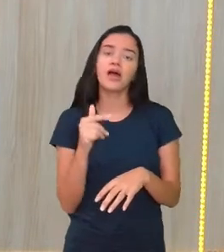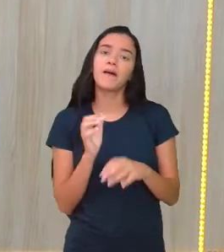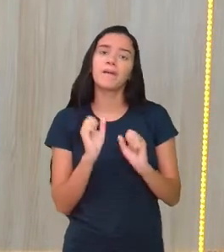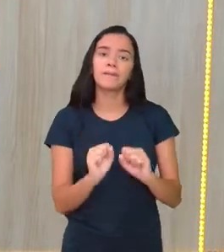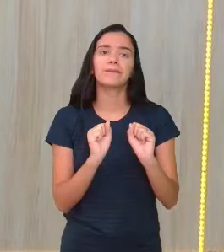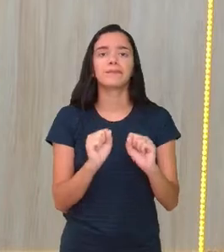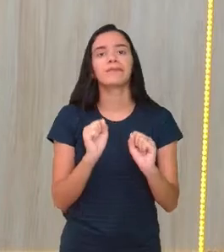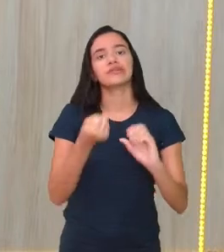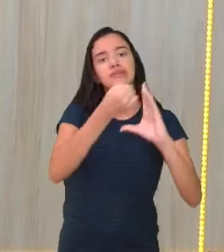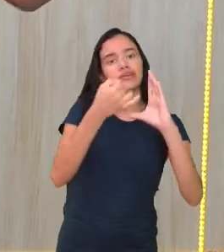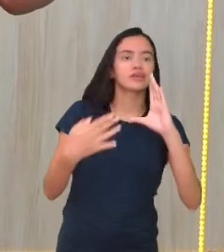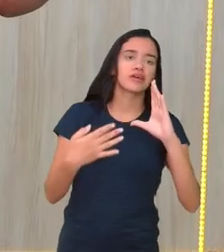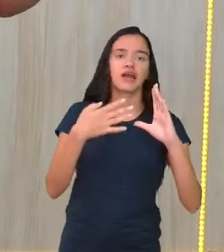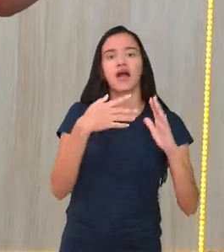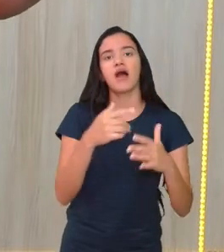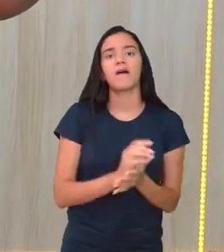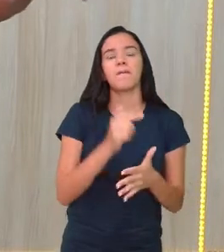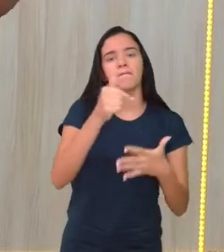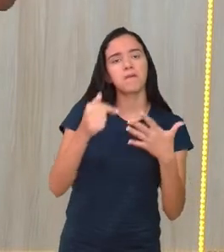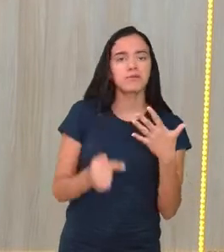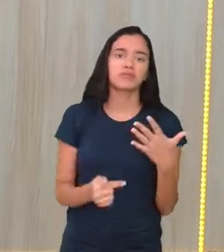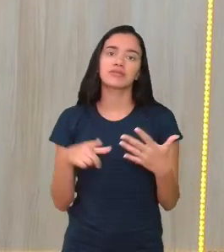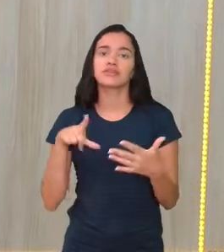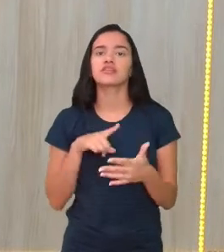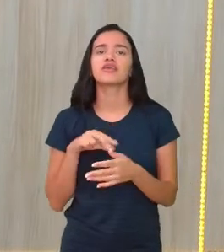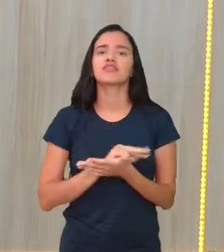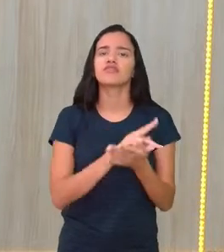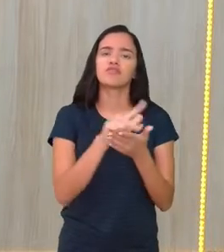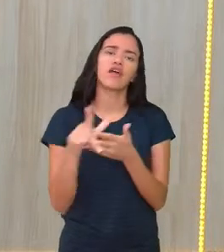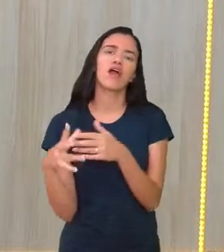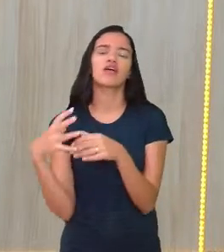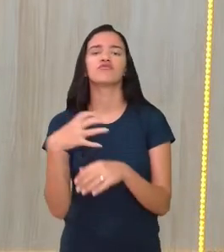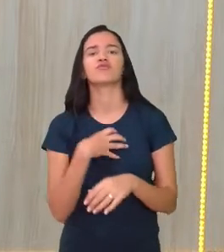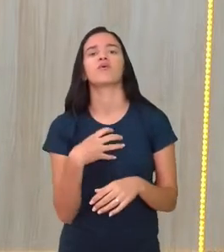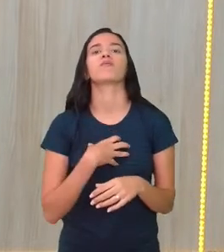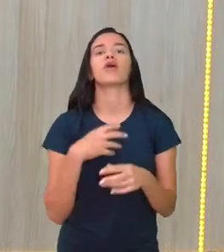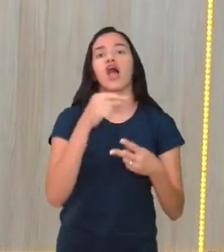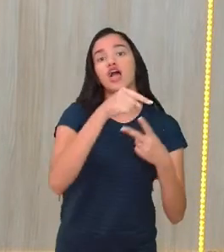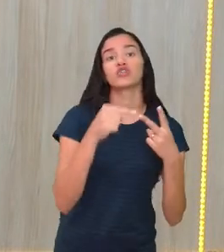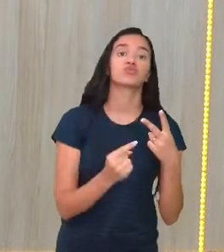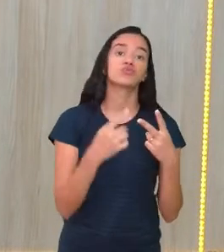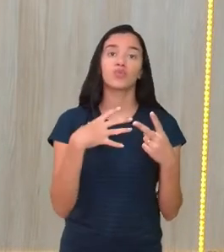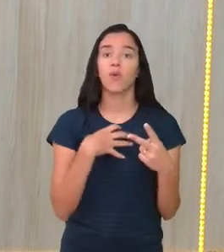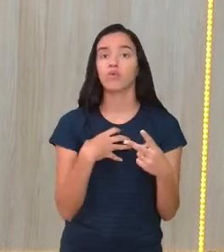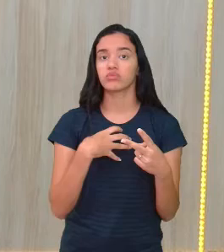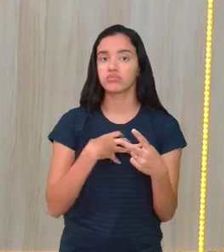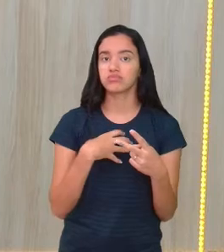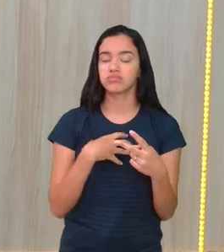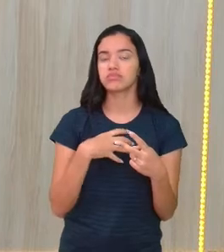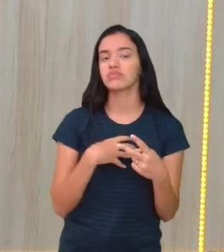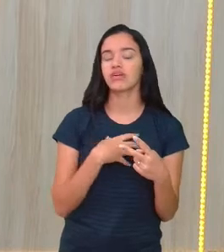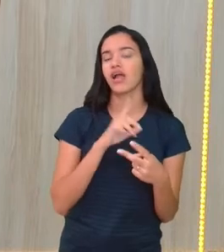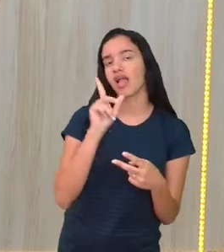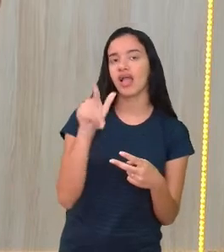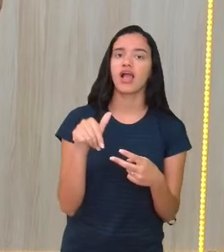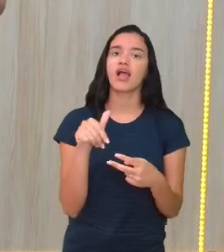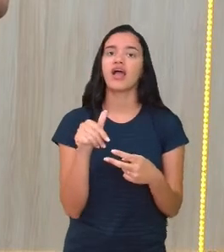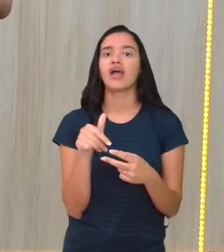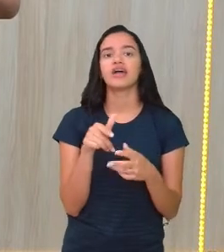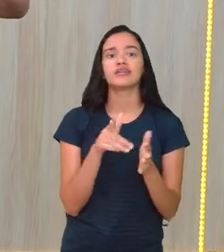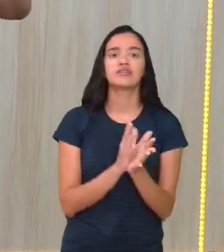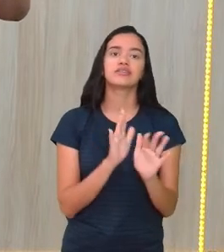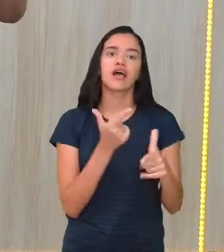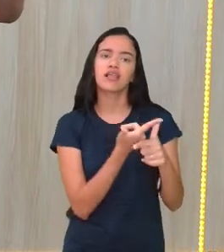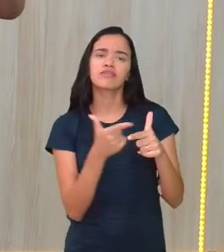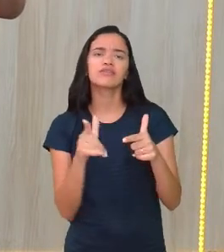pode classificar a música de várias maneiras, e essas duas formas, né, essa divisão